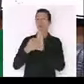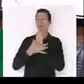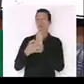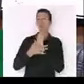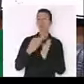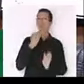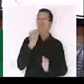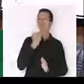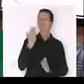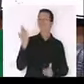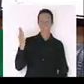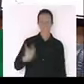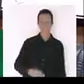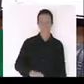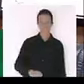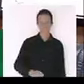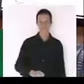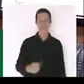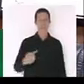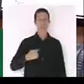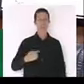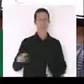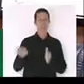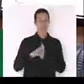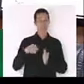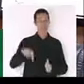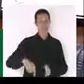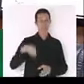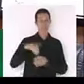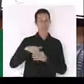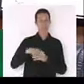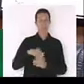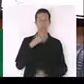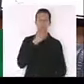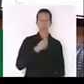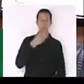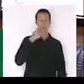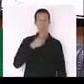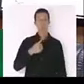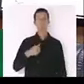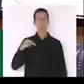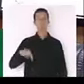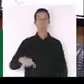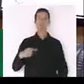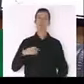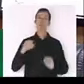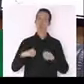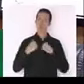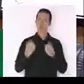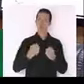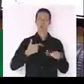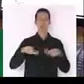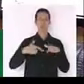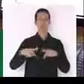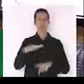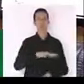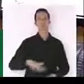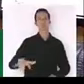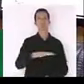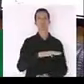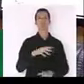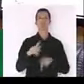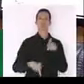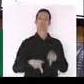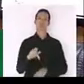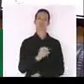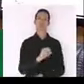mandato. Cheguei aqui com voto de homens e mulheres. Faço a defesa aqui de trabalhadores e trabalhadoras e do povo de Santa Catarina. Venho